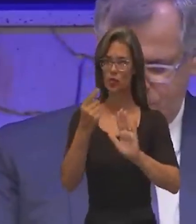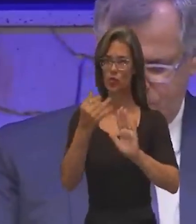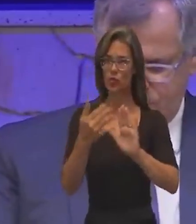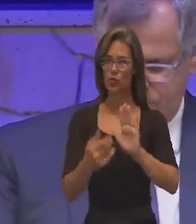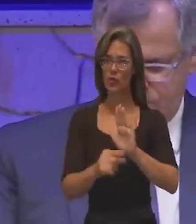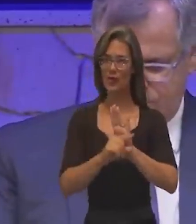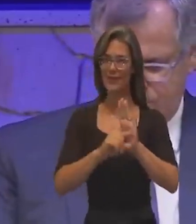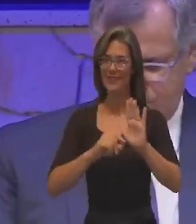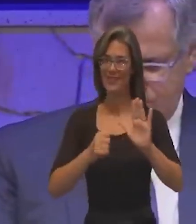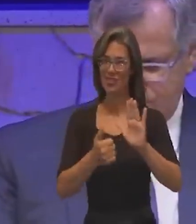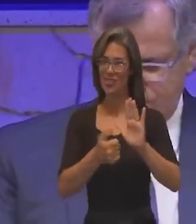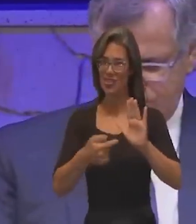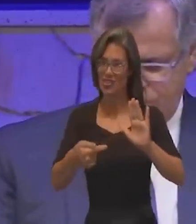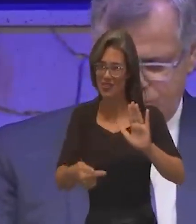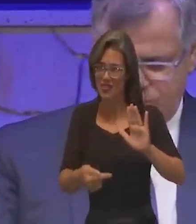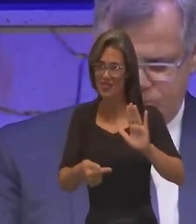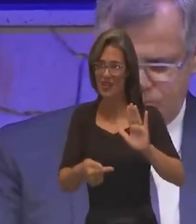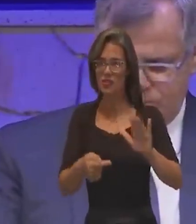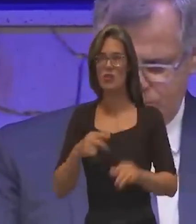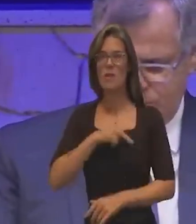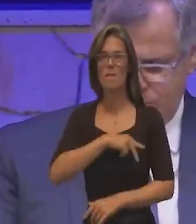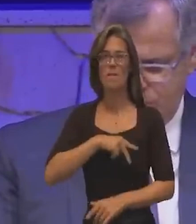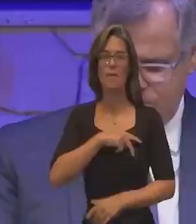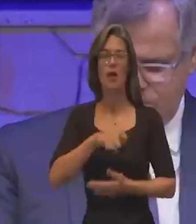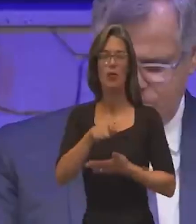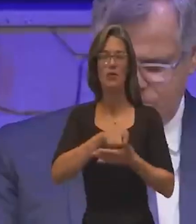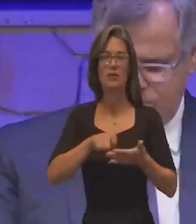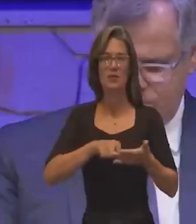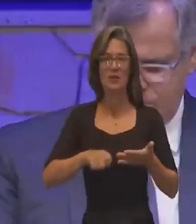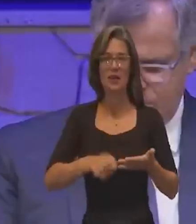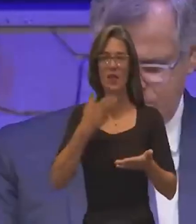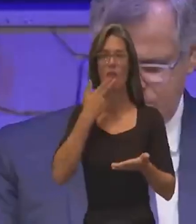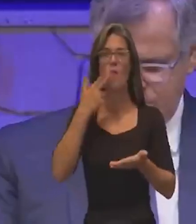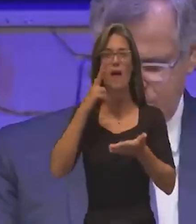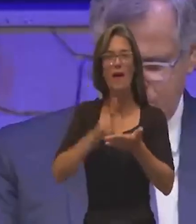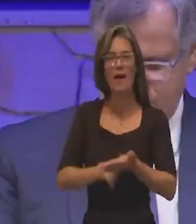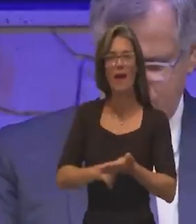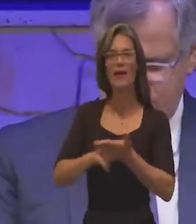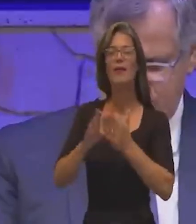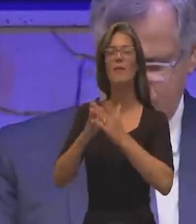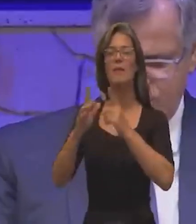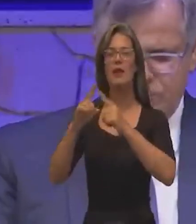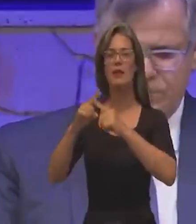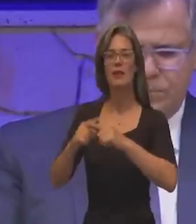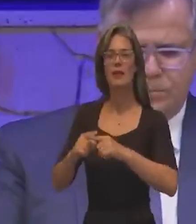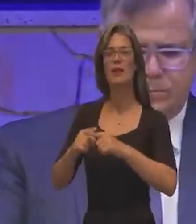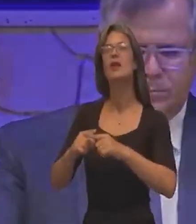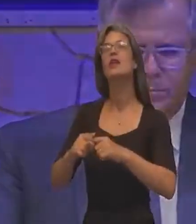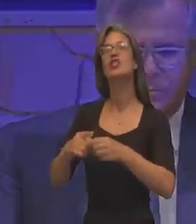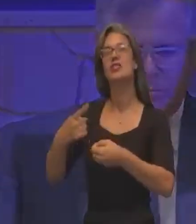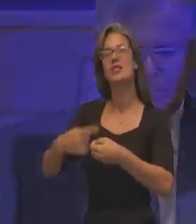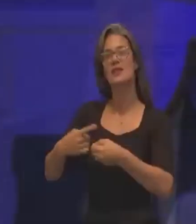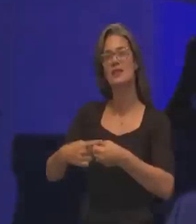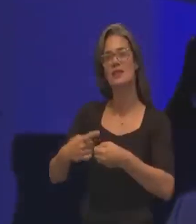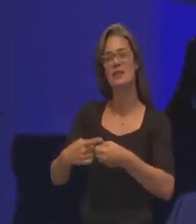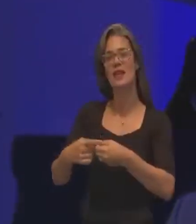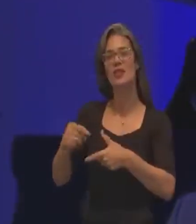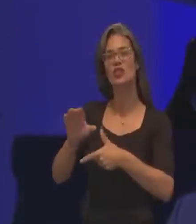e nós faremos a leitura do verso 1 ao